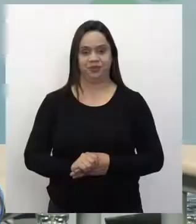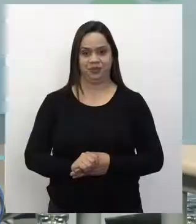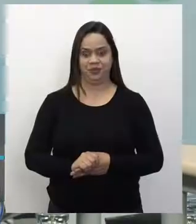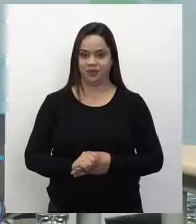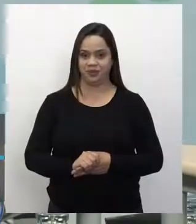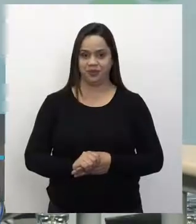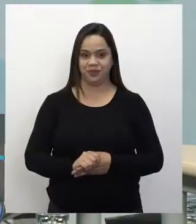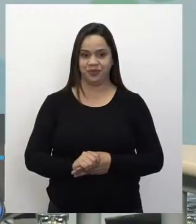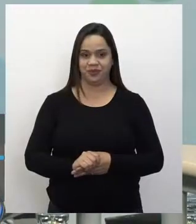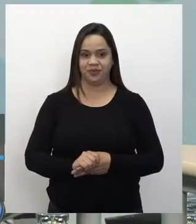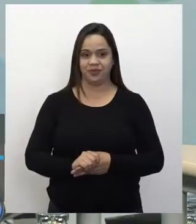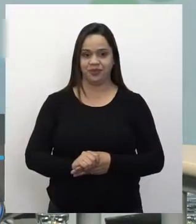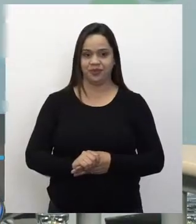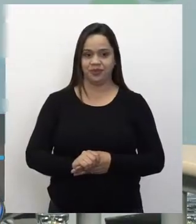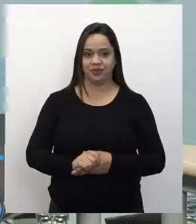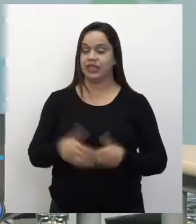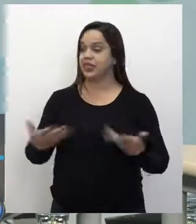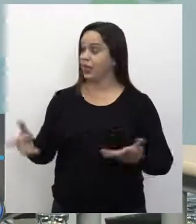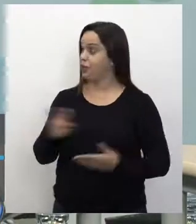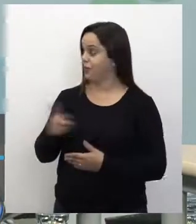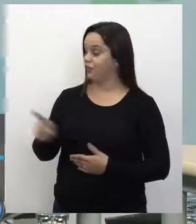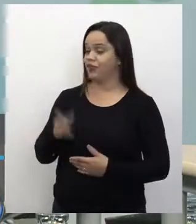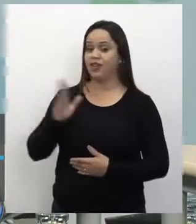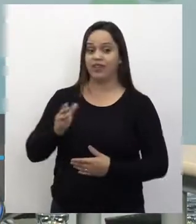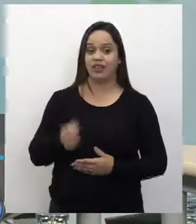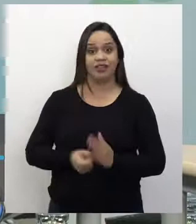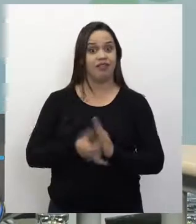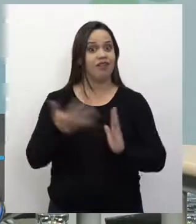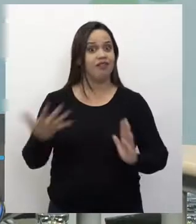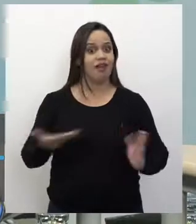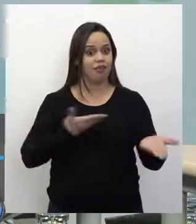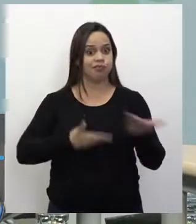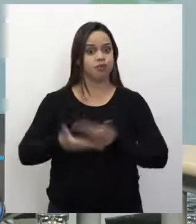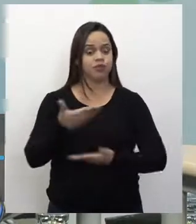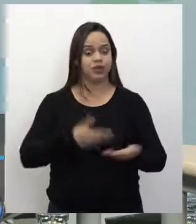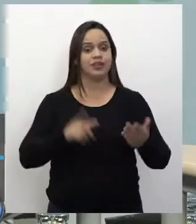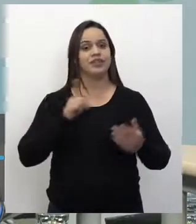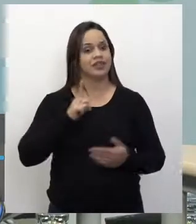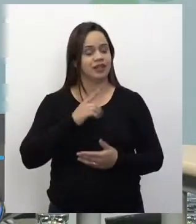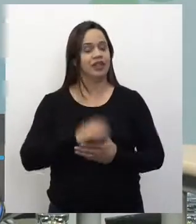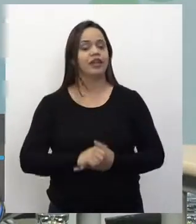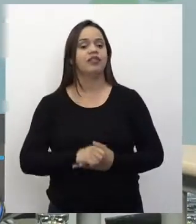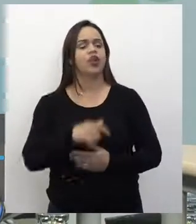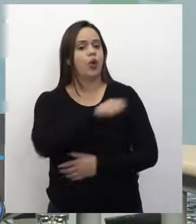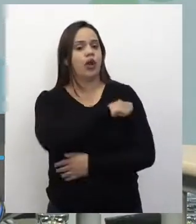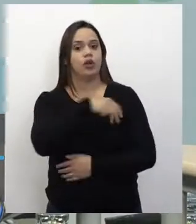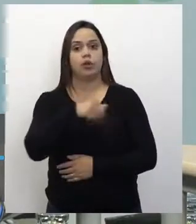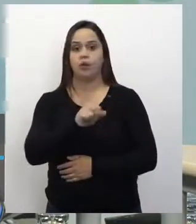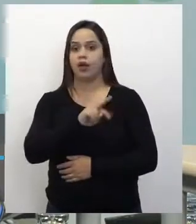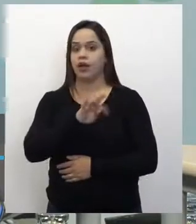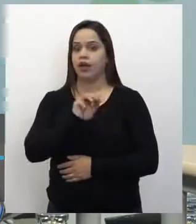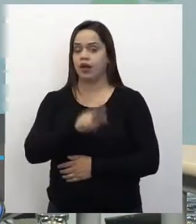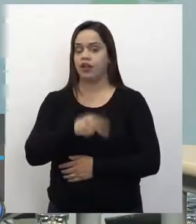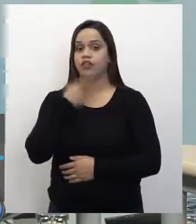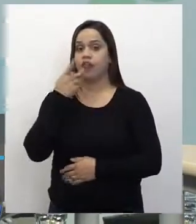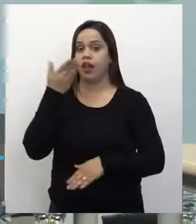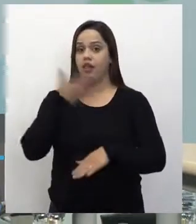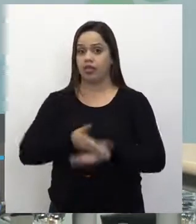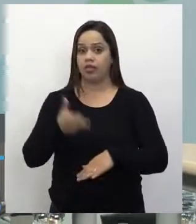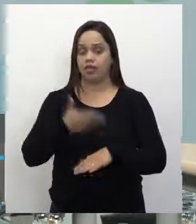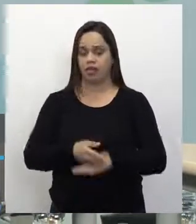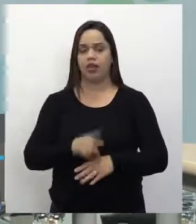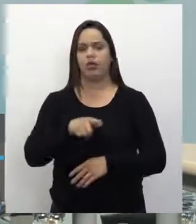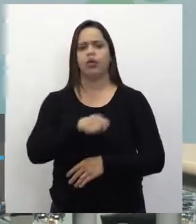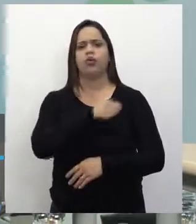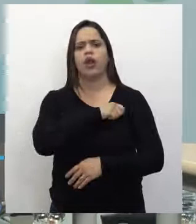Olha só, professora Fernanda, bastante interação aqui, tá? O Martin fala treino. A